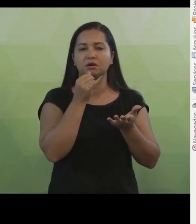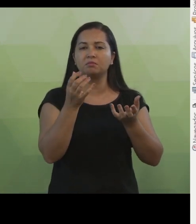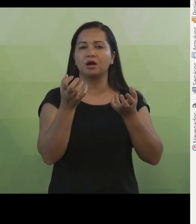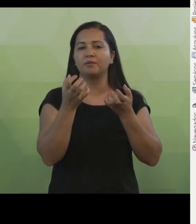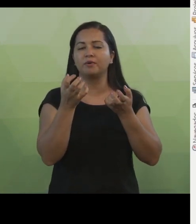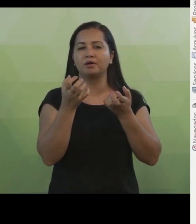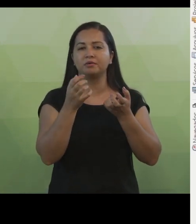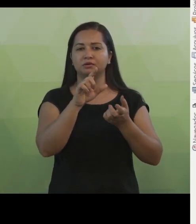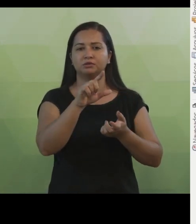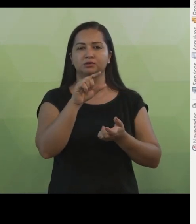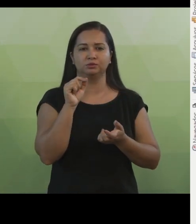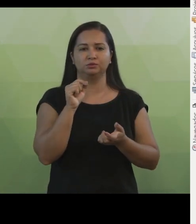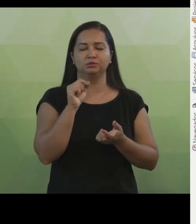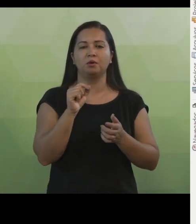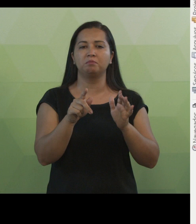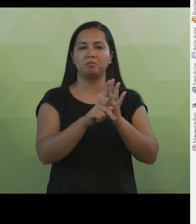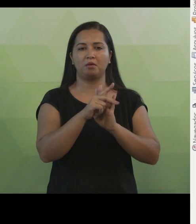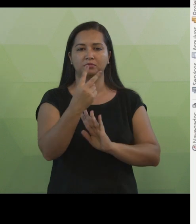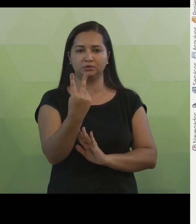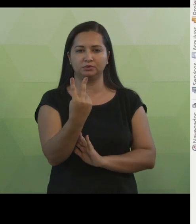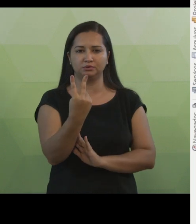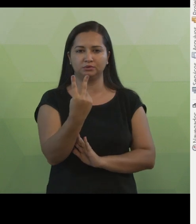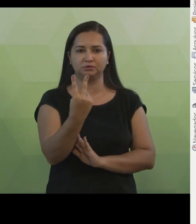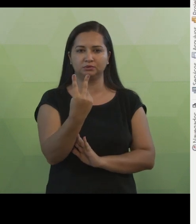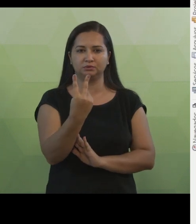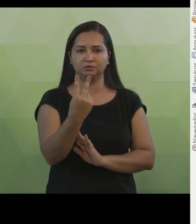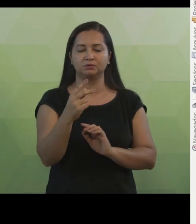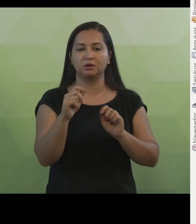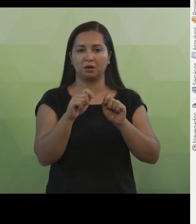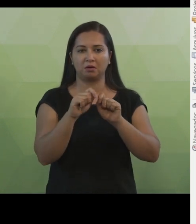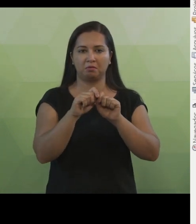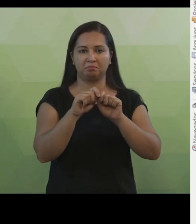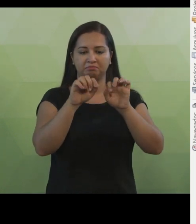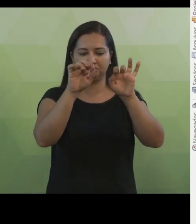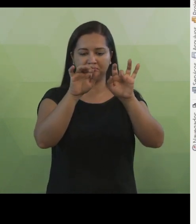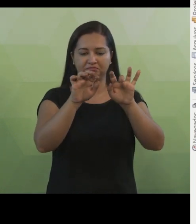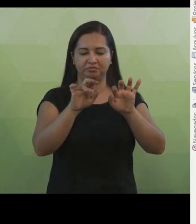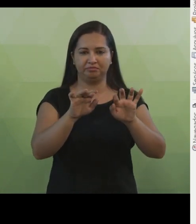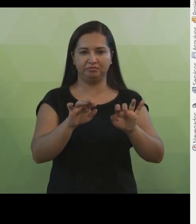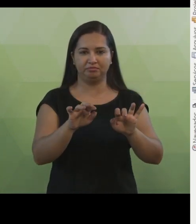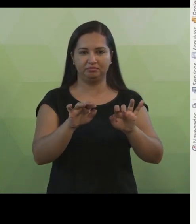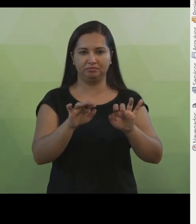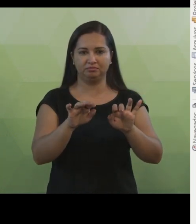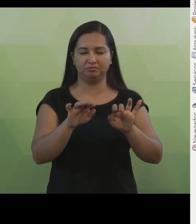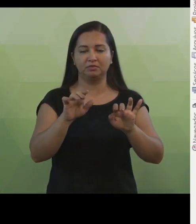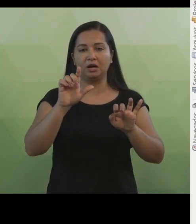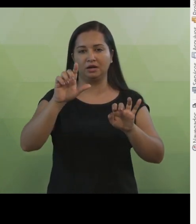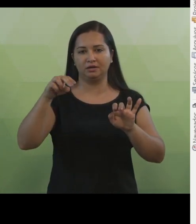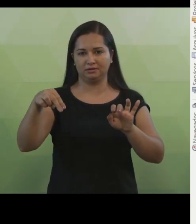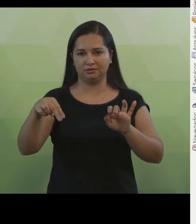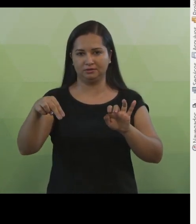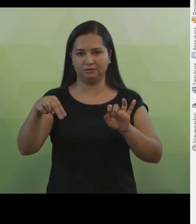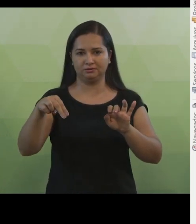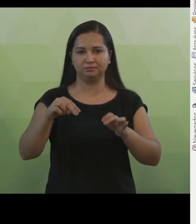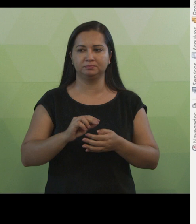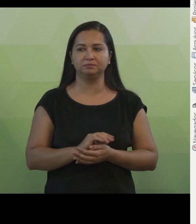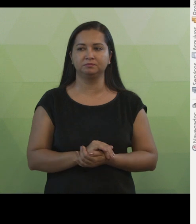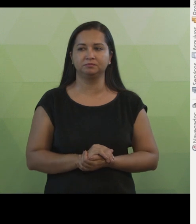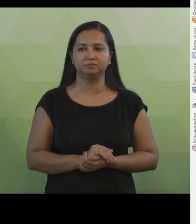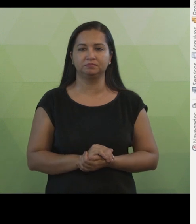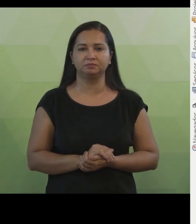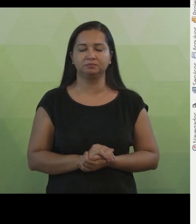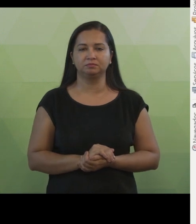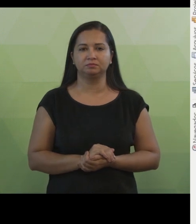Nome é igual ao sobrenome, número de caracteres do nome, 4. No caso é João, então 4